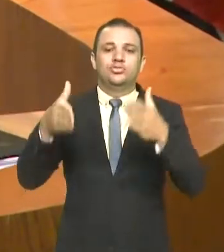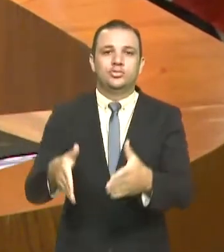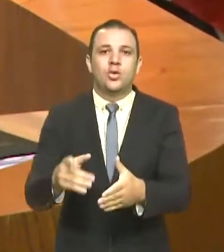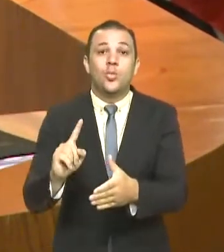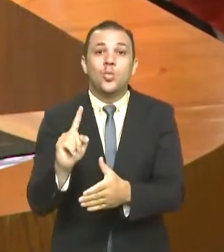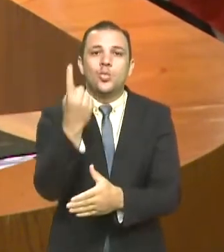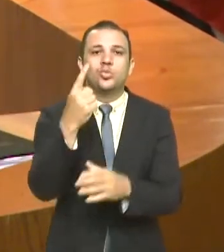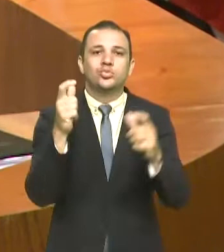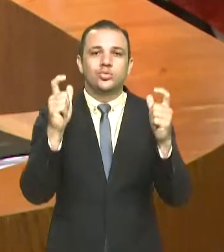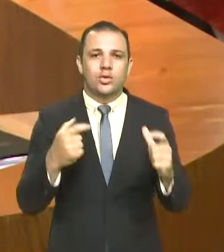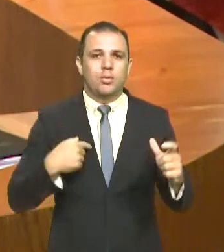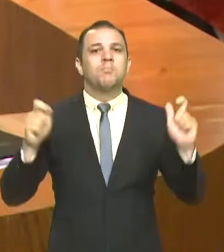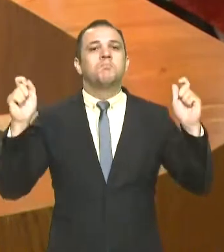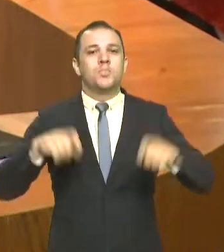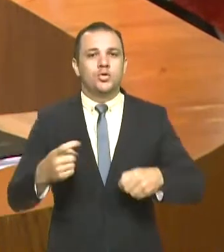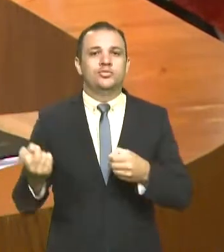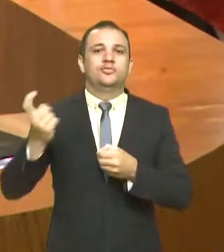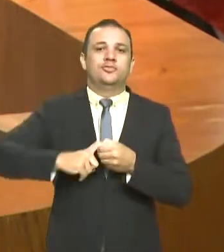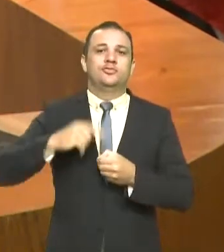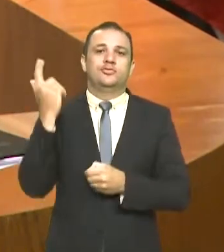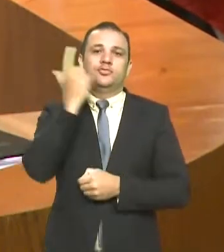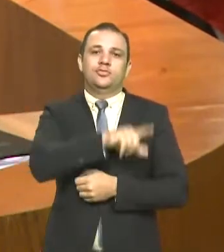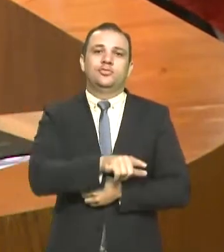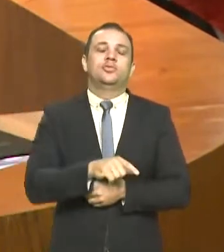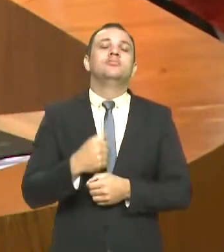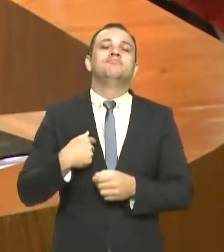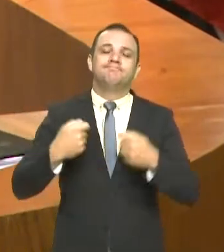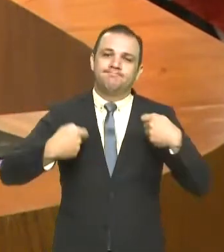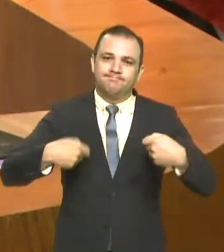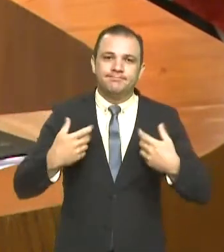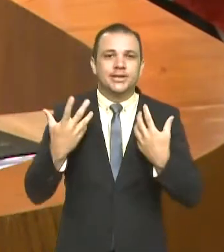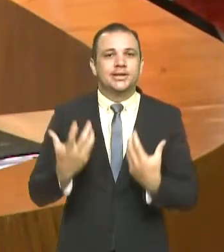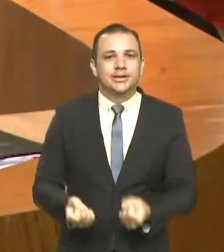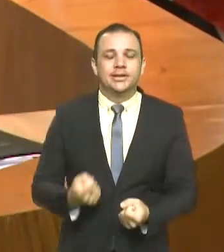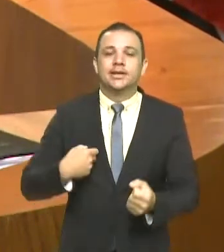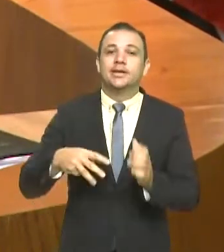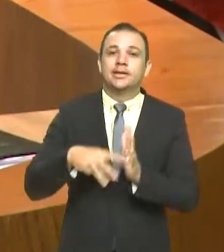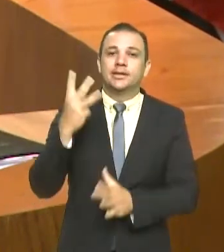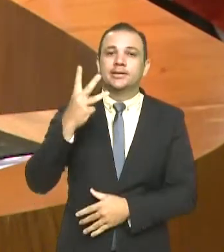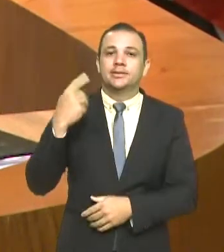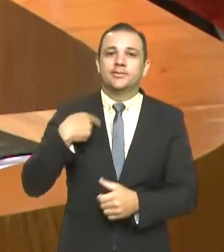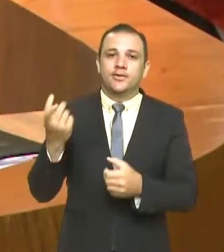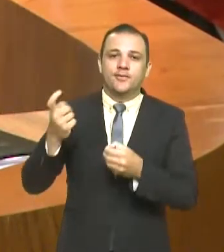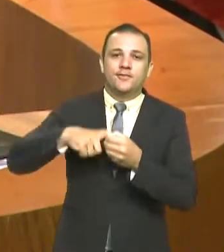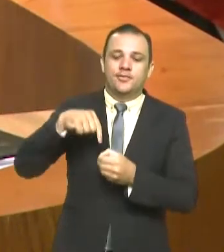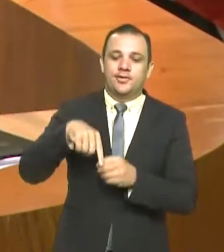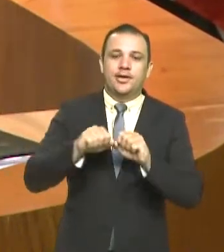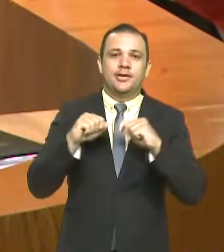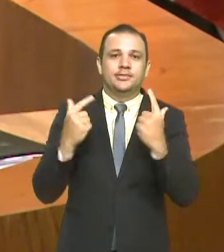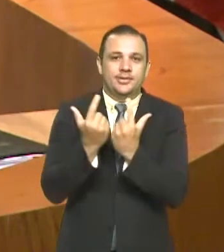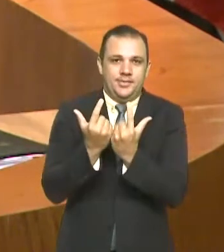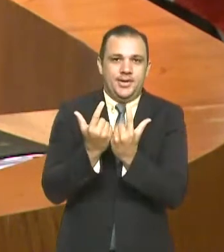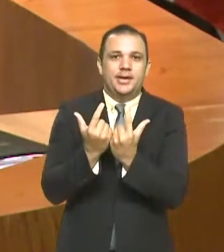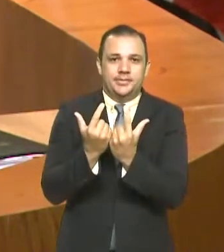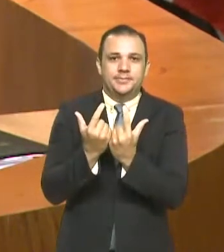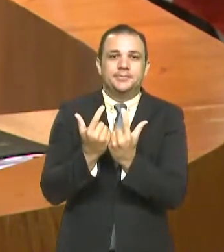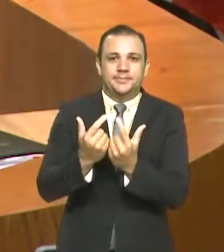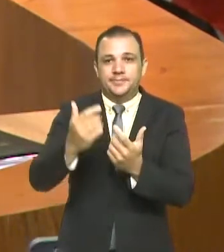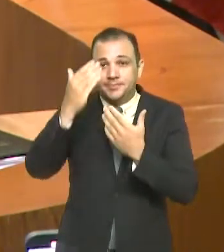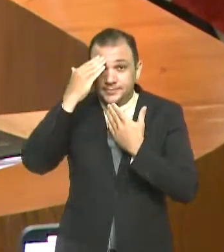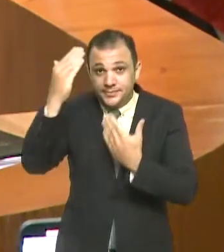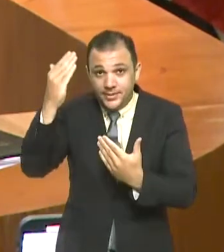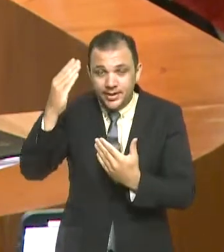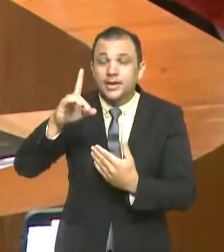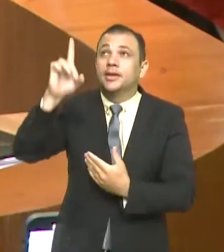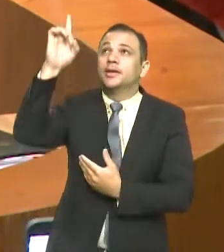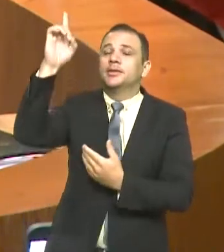voltar. E eu não posso deixar de fazer esse reconhecimento. Pela terceira vez, eu estou de volta à Assembleia, graças à benevolência